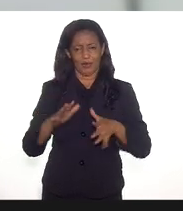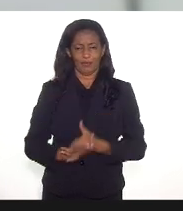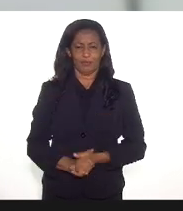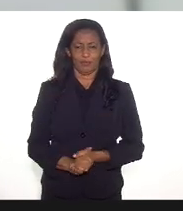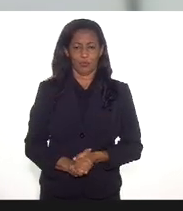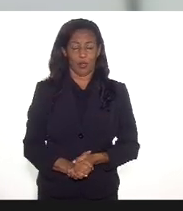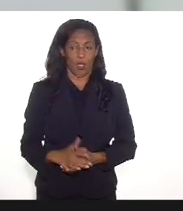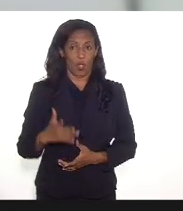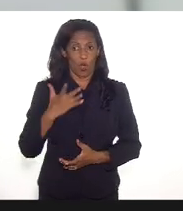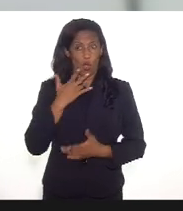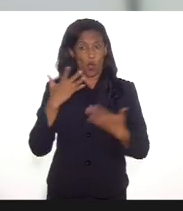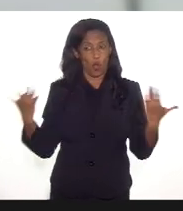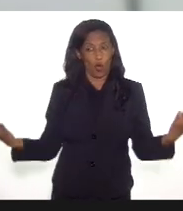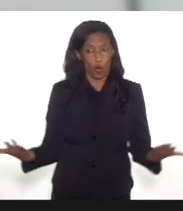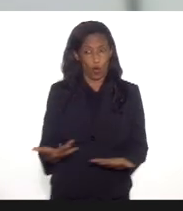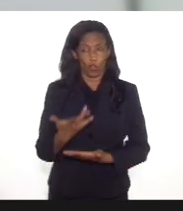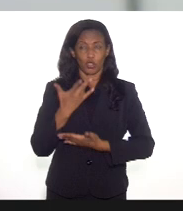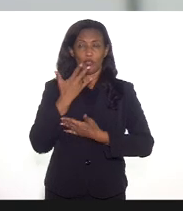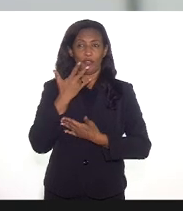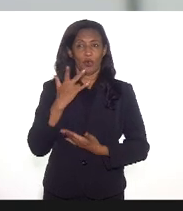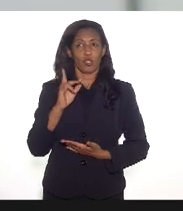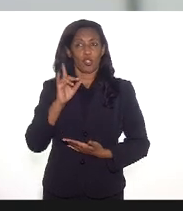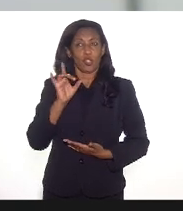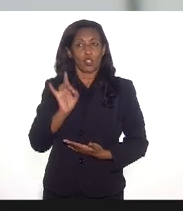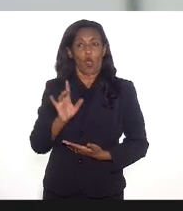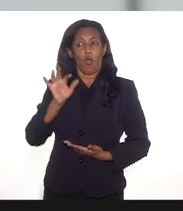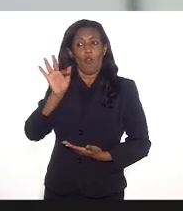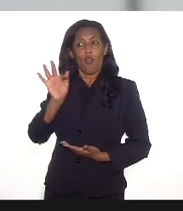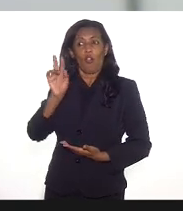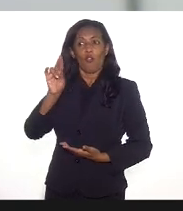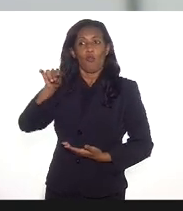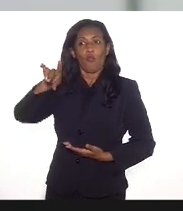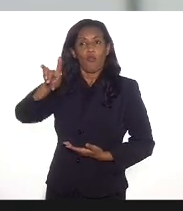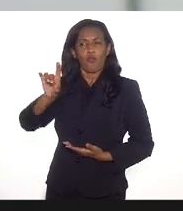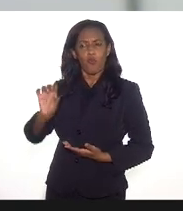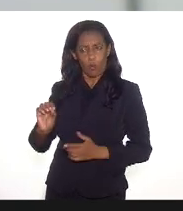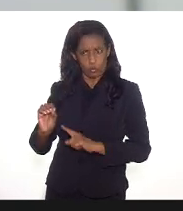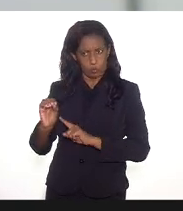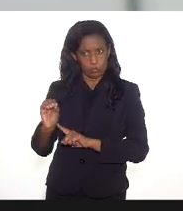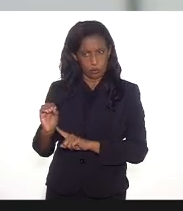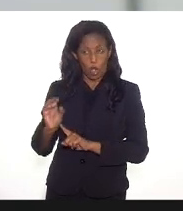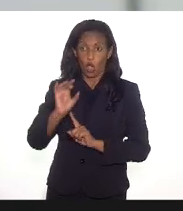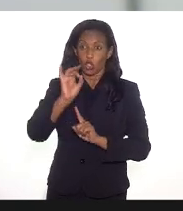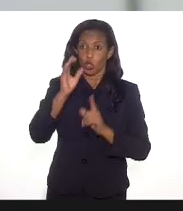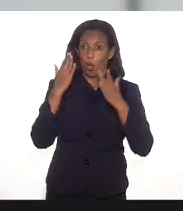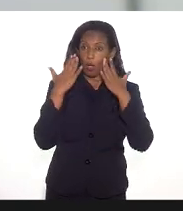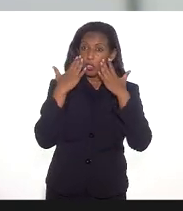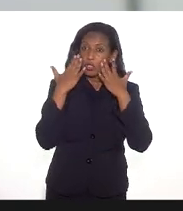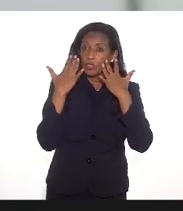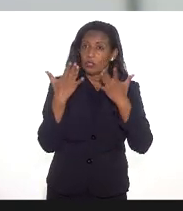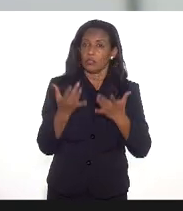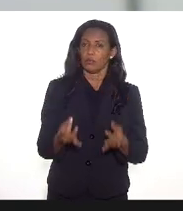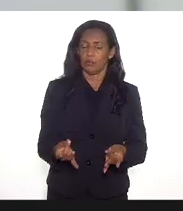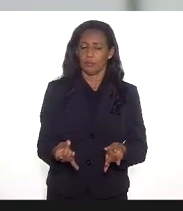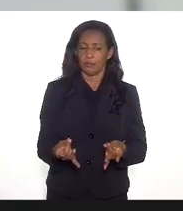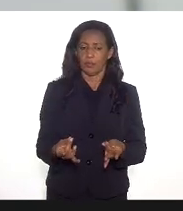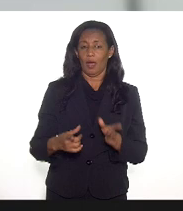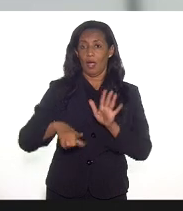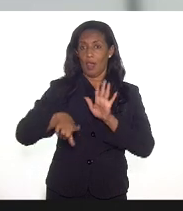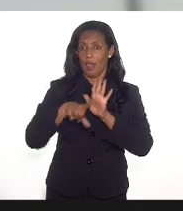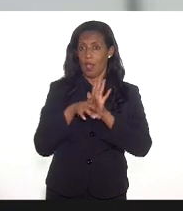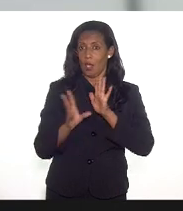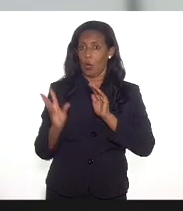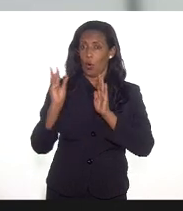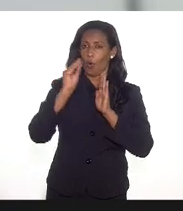só o fundo como foi concebido. Só fiz questão de expressar que lei